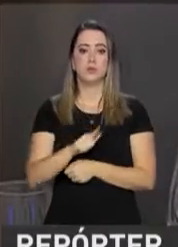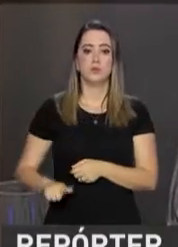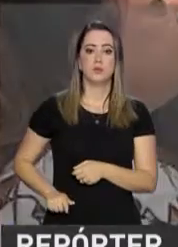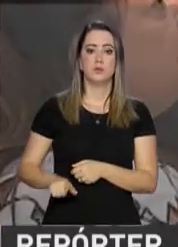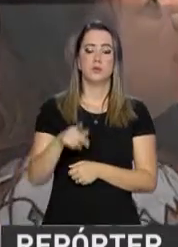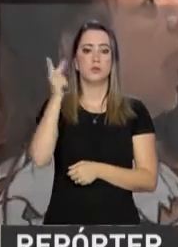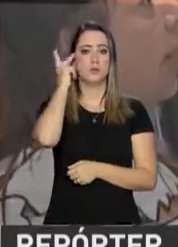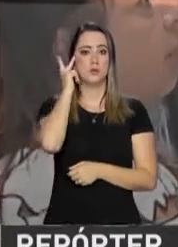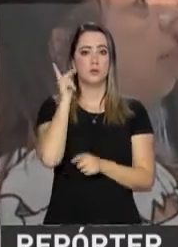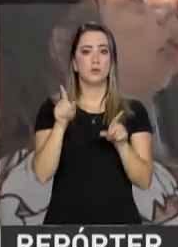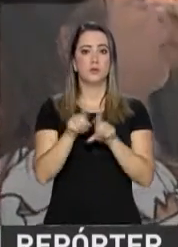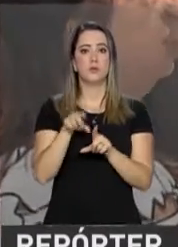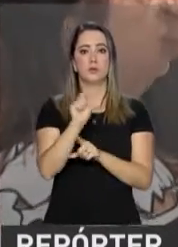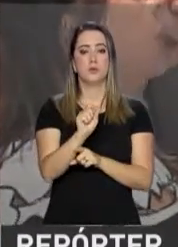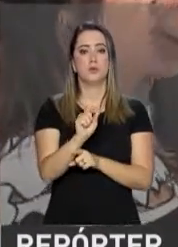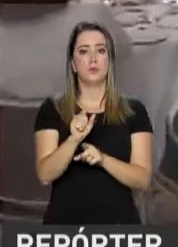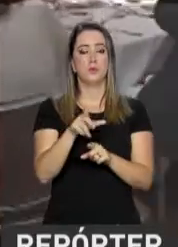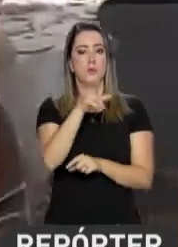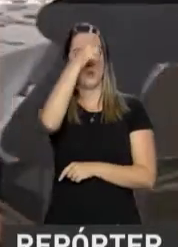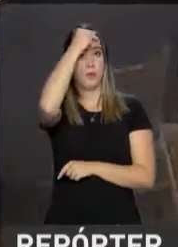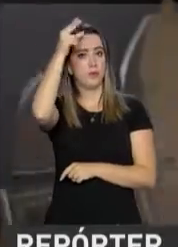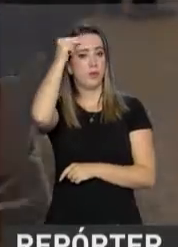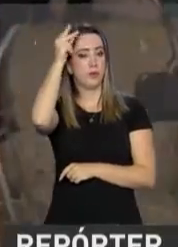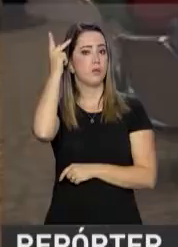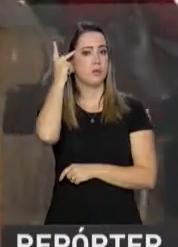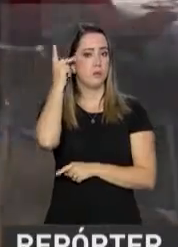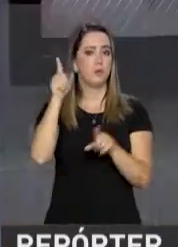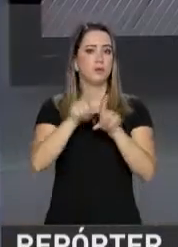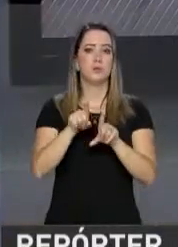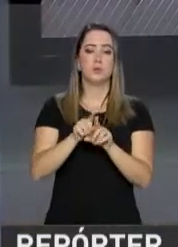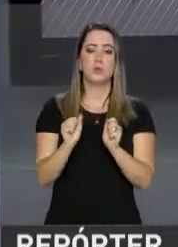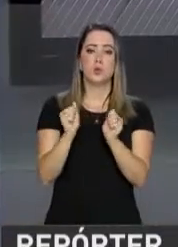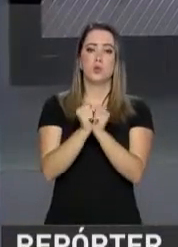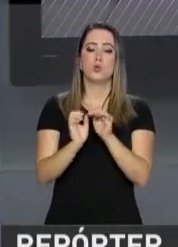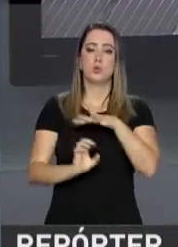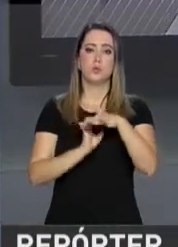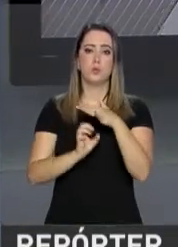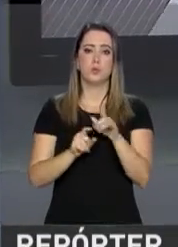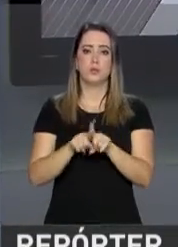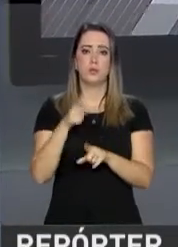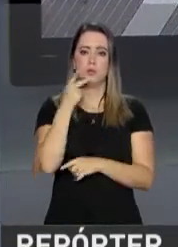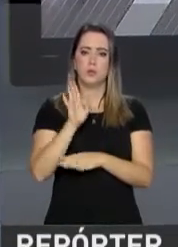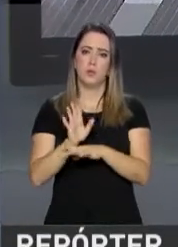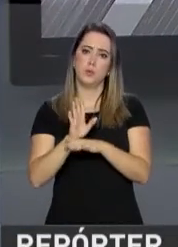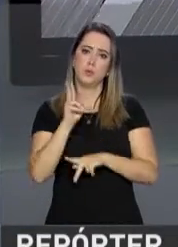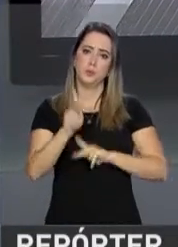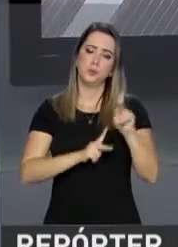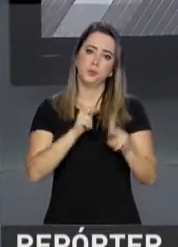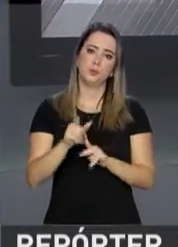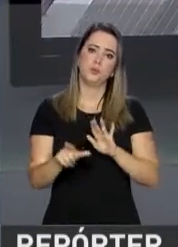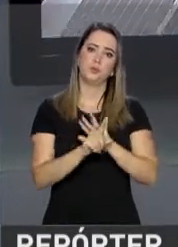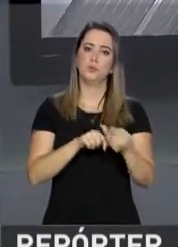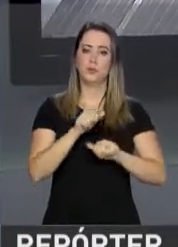eo prefeito da capital paulo da capital paulista além de investidores na fala o presidente destacou o apoio da população às